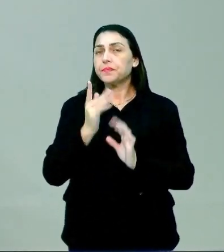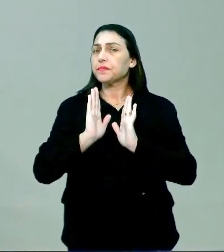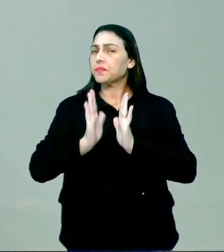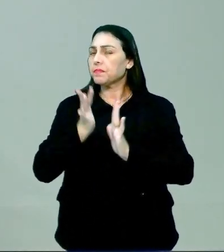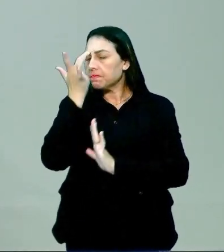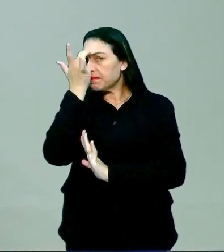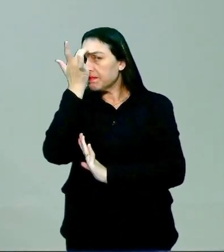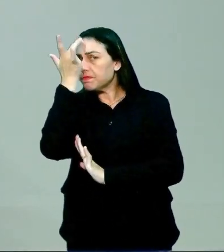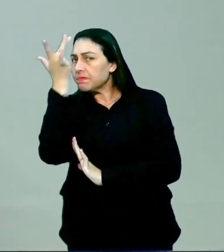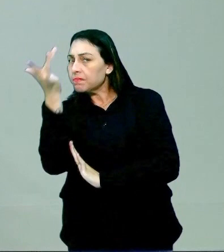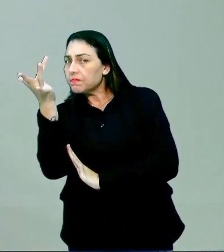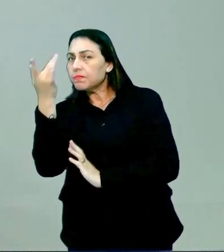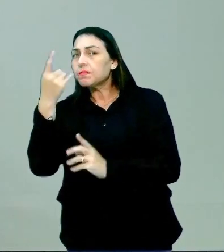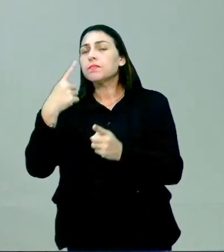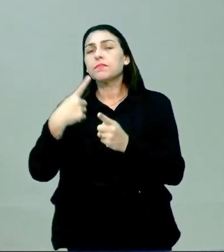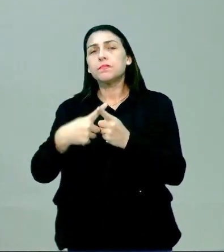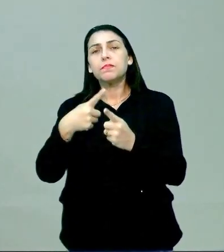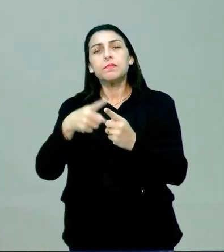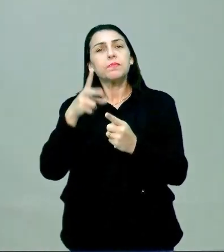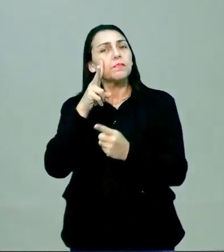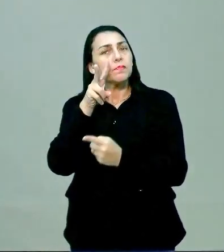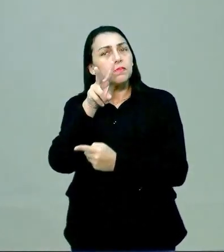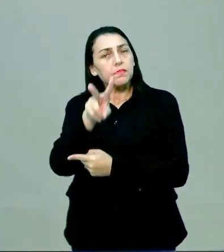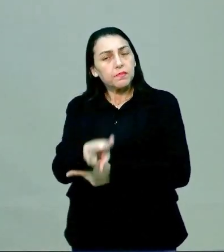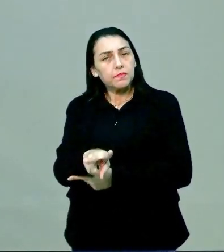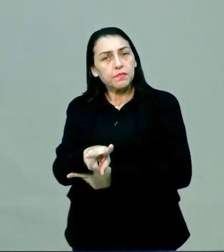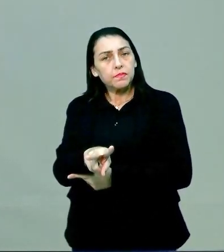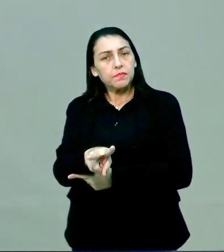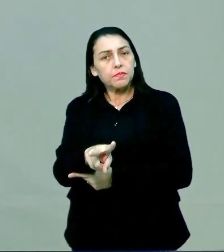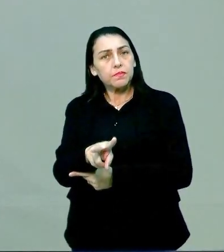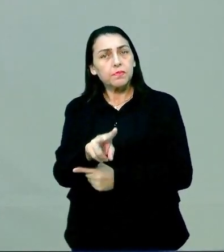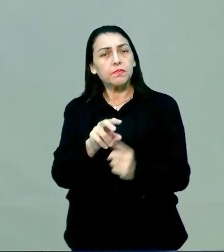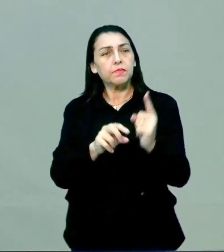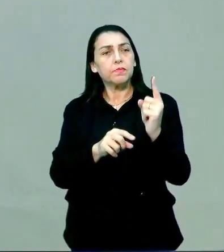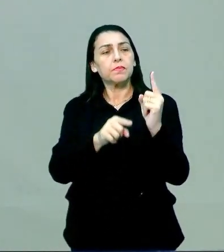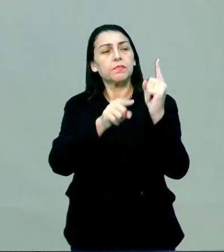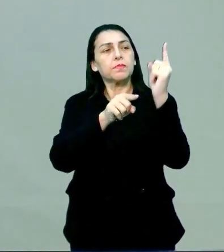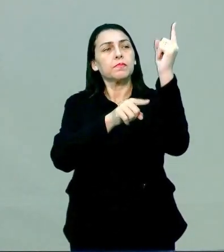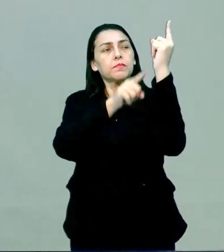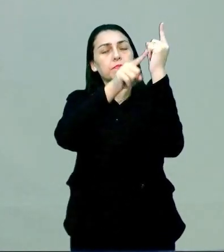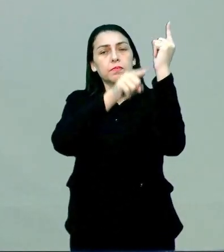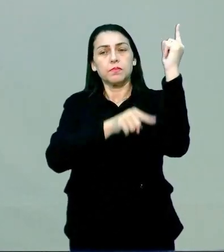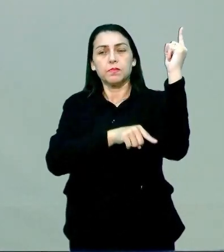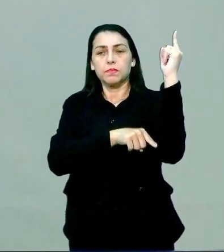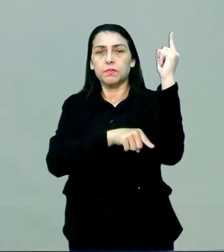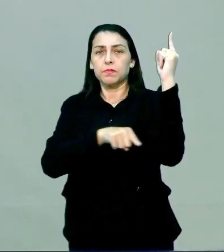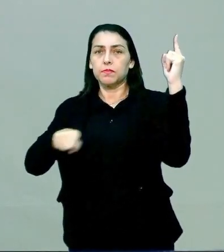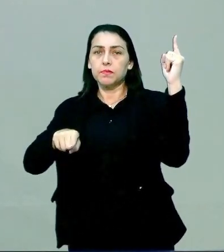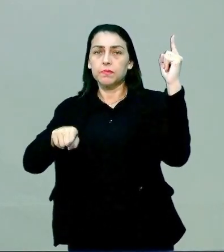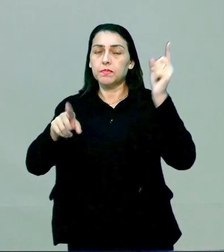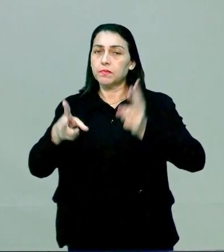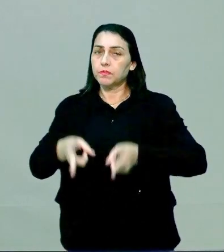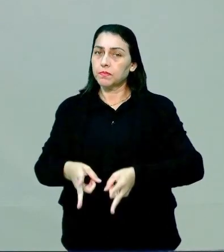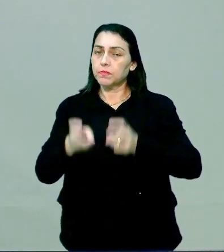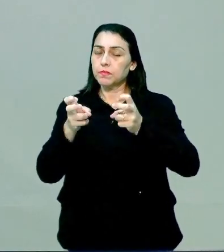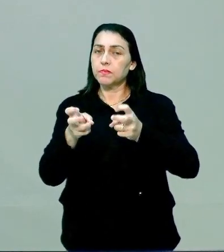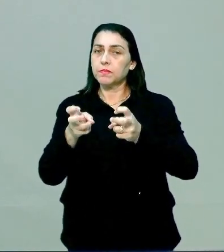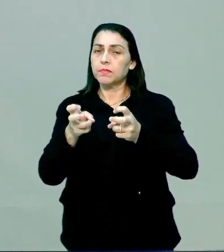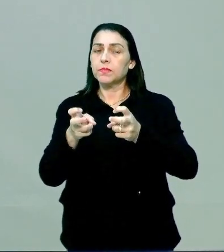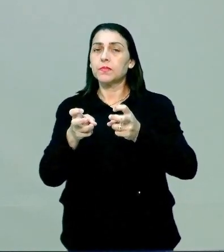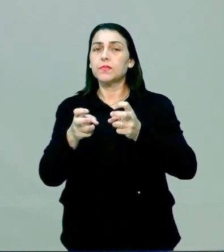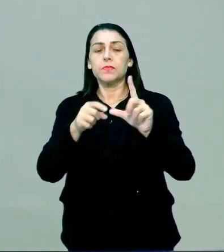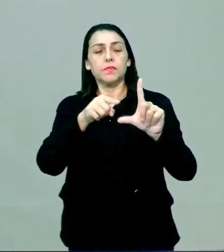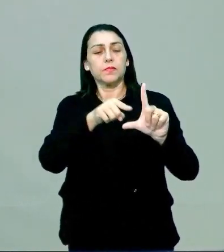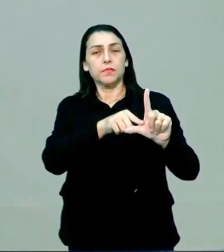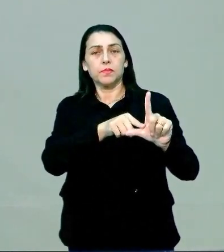fica fácil, porque a gente vai olhar um e outro. Agora nós vamos perceber, será que o